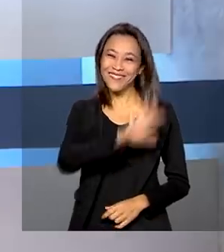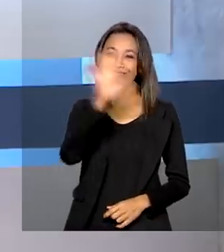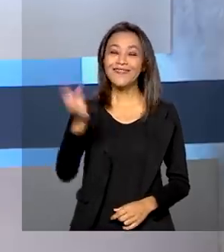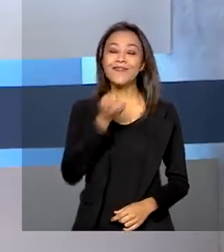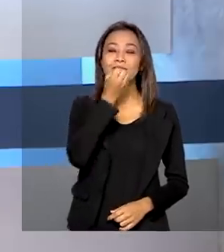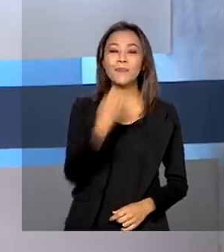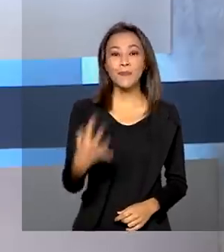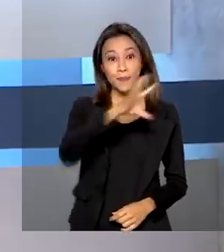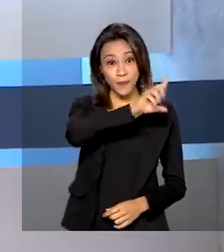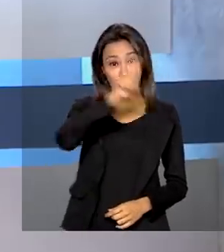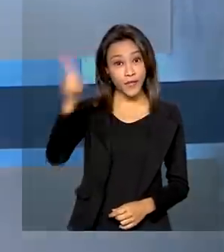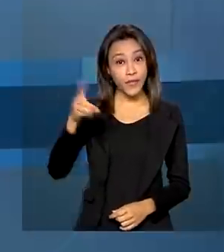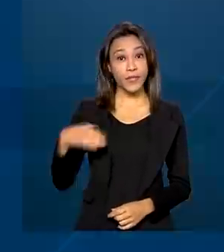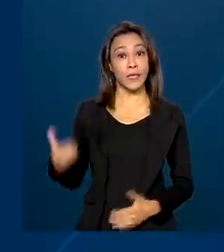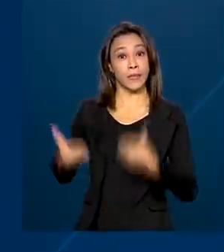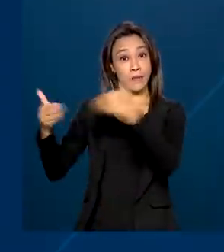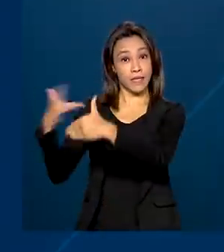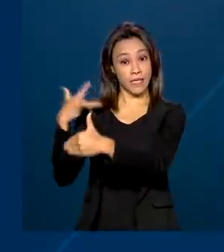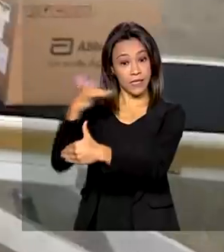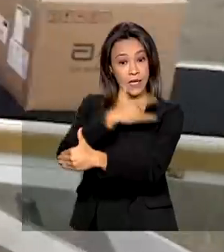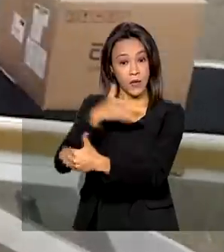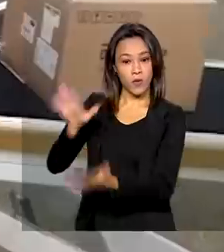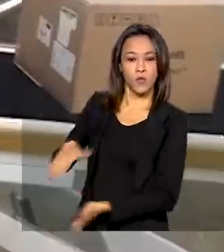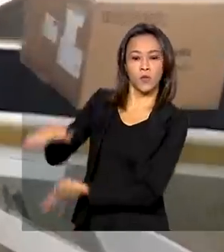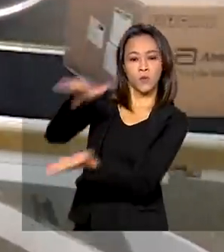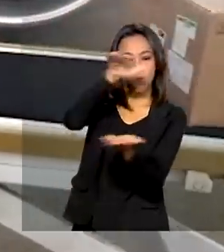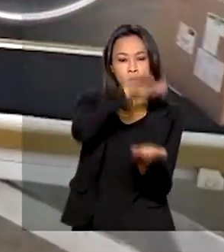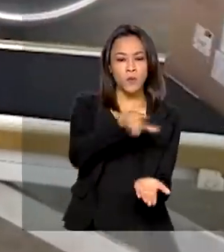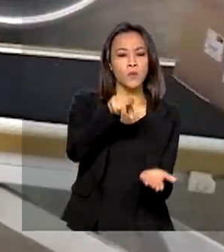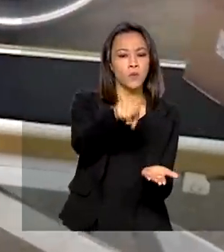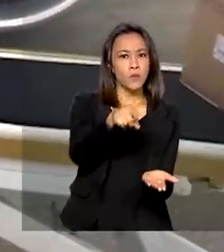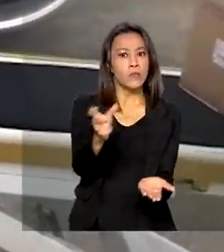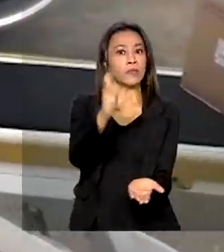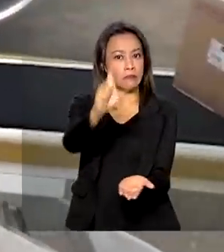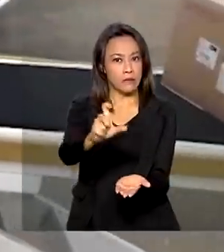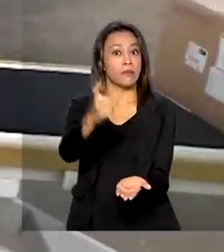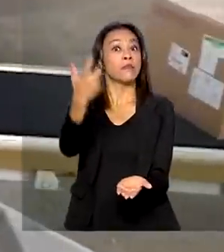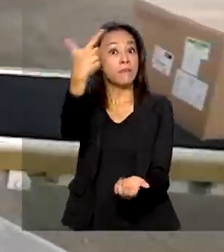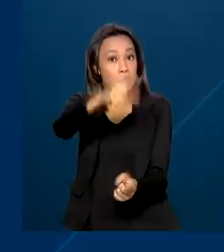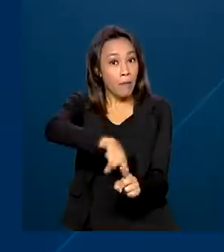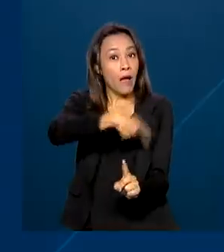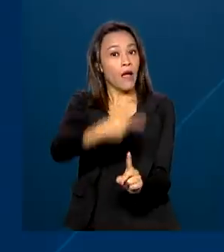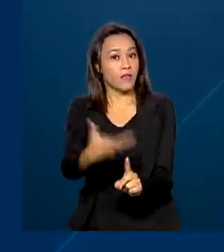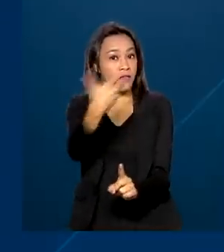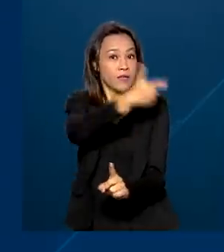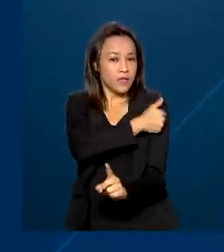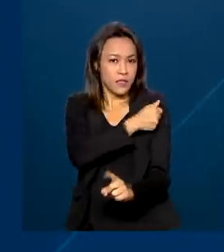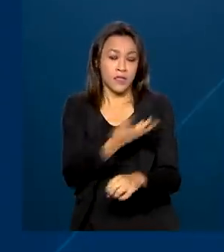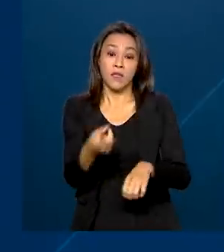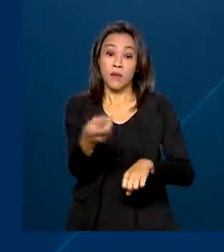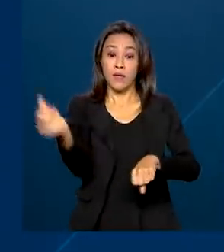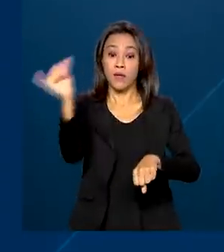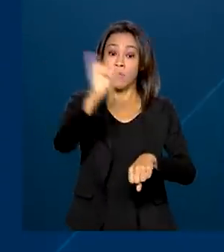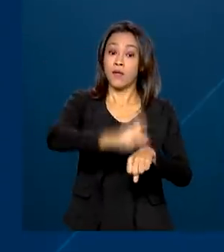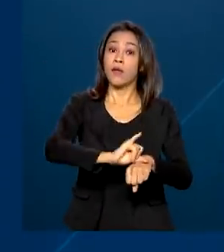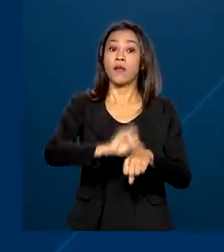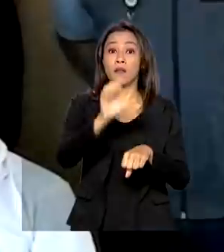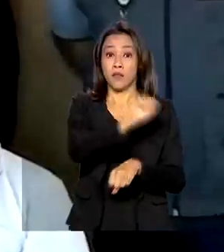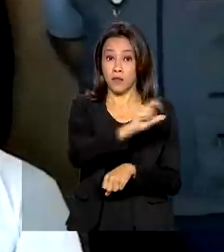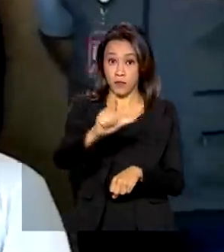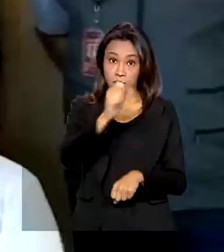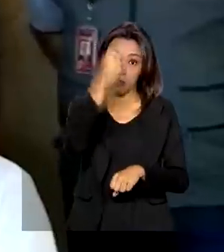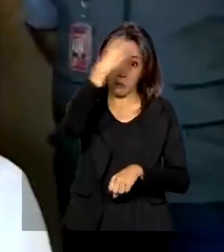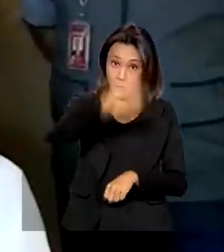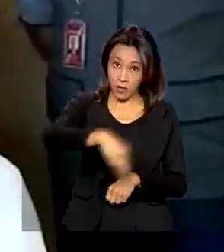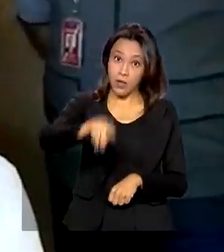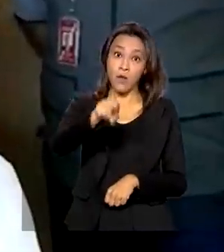Olá, bom dia. Ministério da Saúde envia testes e mais vacinas para o Maranhão após identificar variante indiana